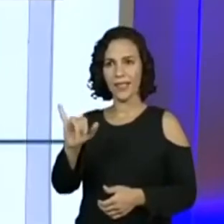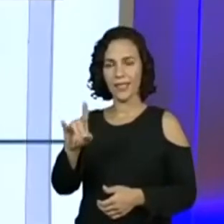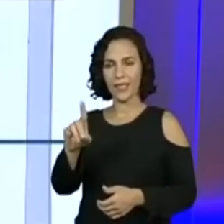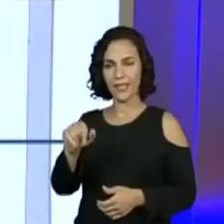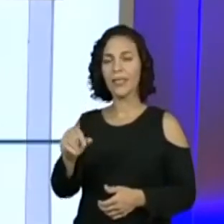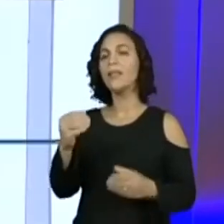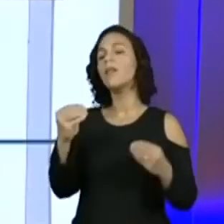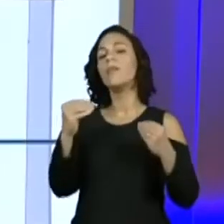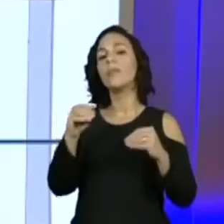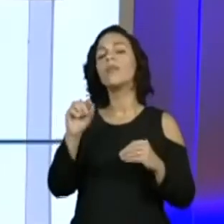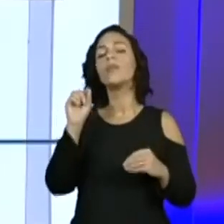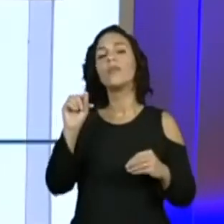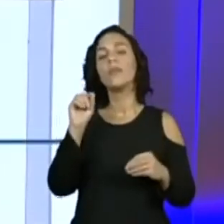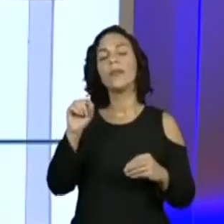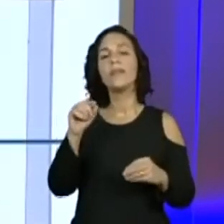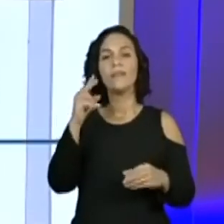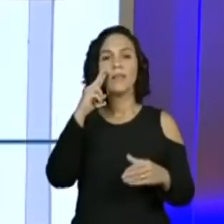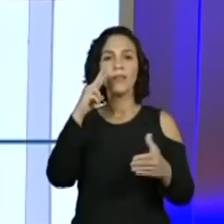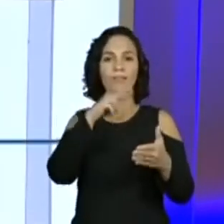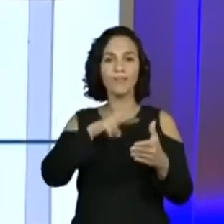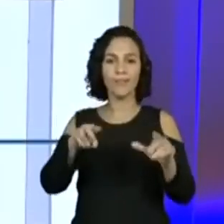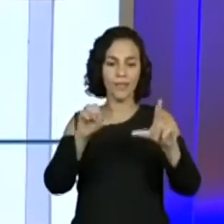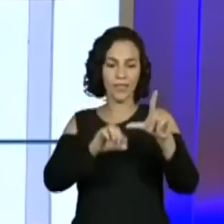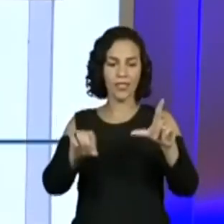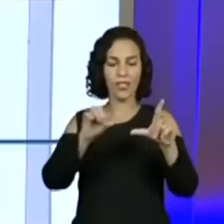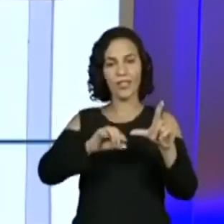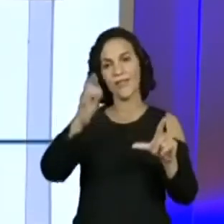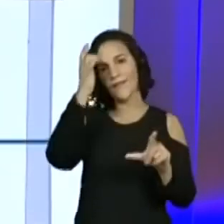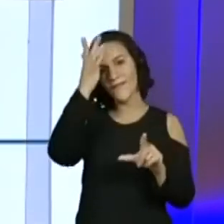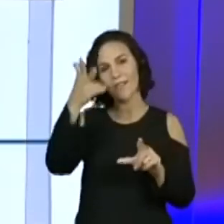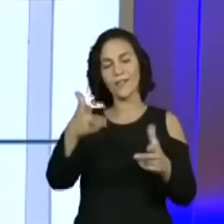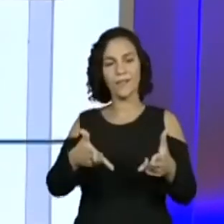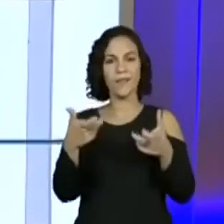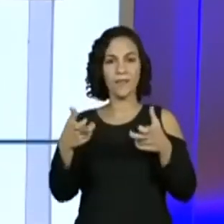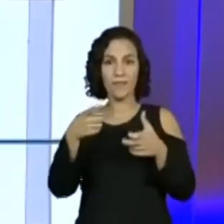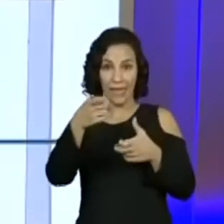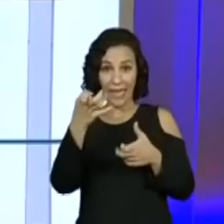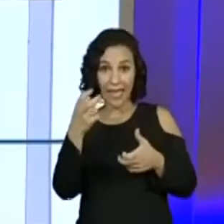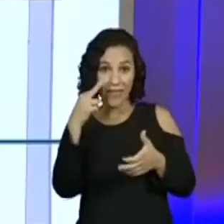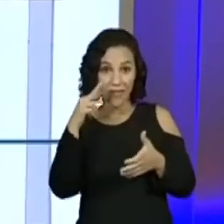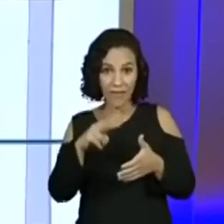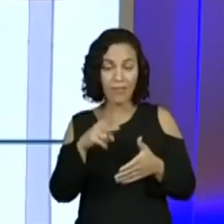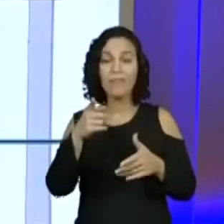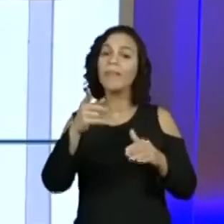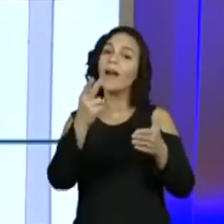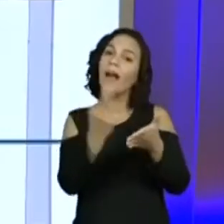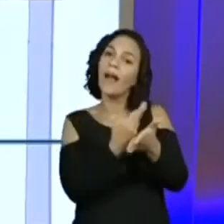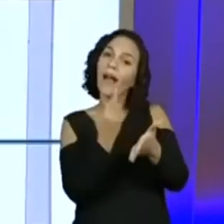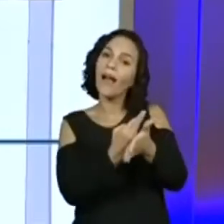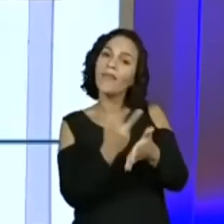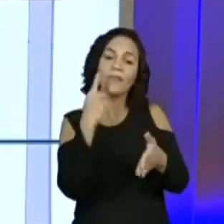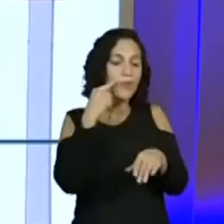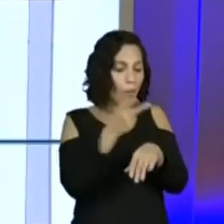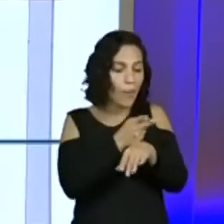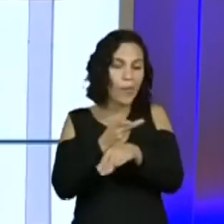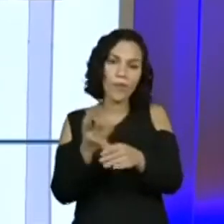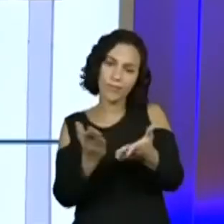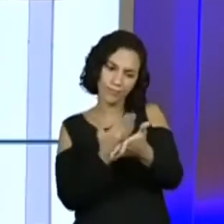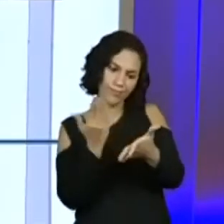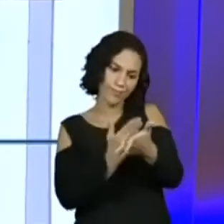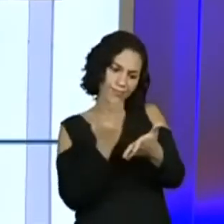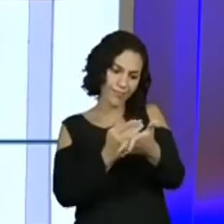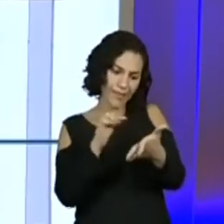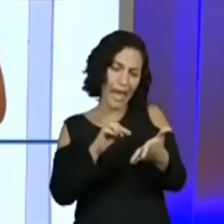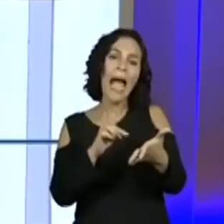de fotos, é mais fácil de você localizar legendas. Então, os estudantes que quiserem ver aí, procurem revista. Tenho certeza que tem